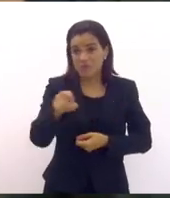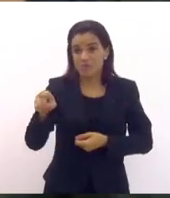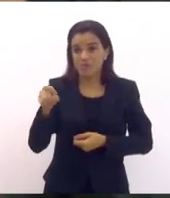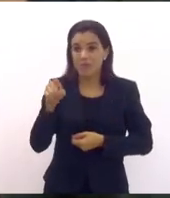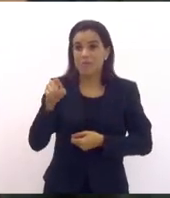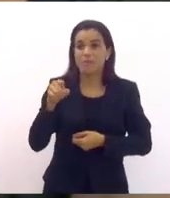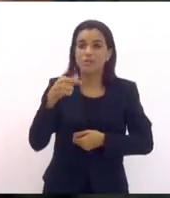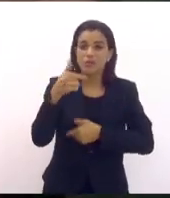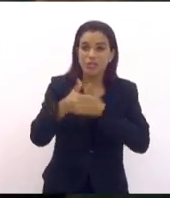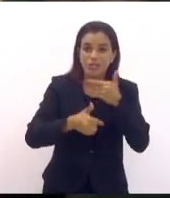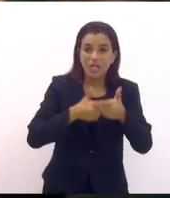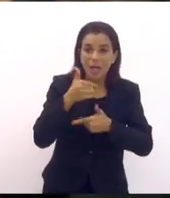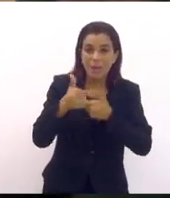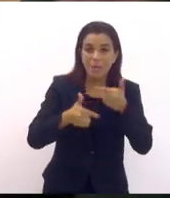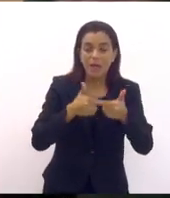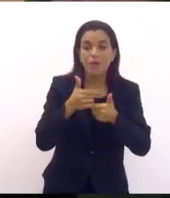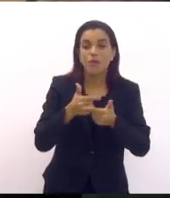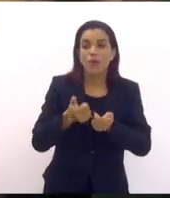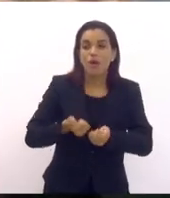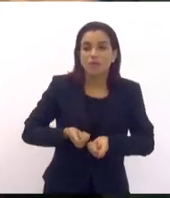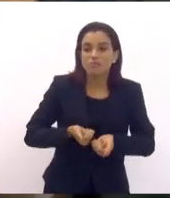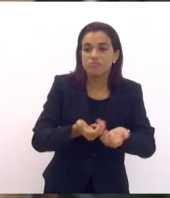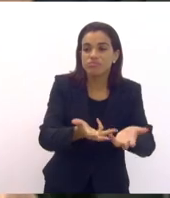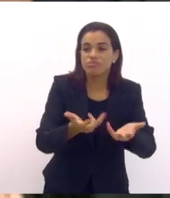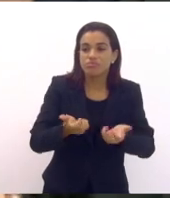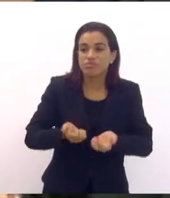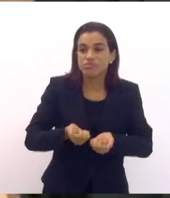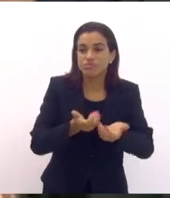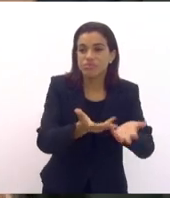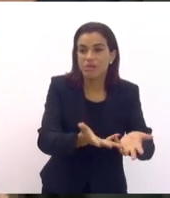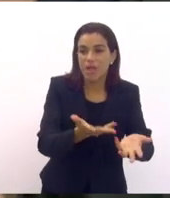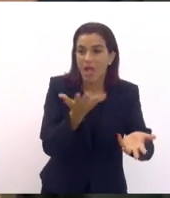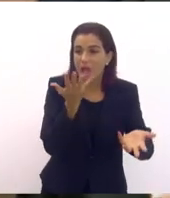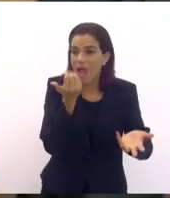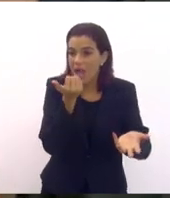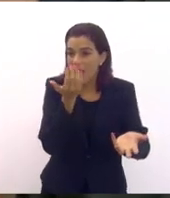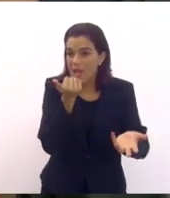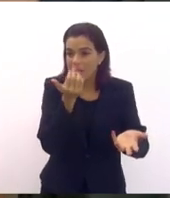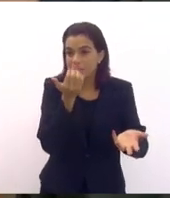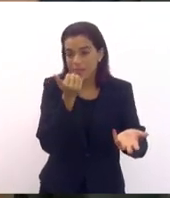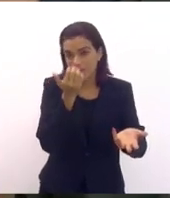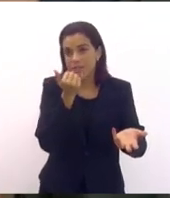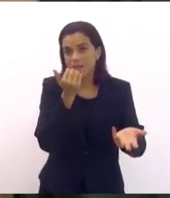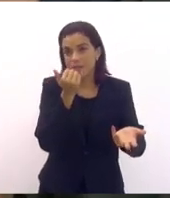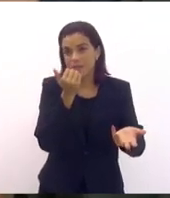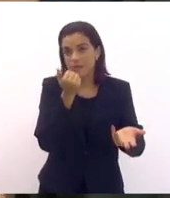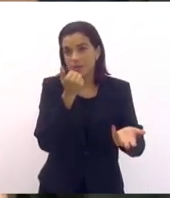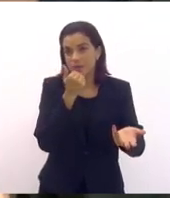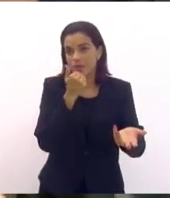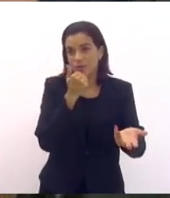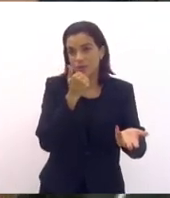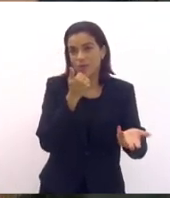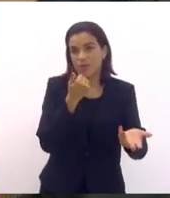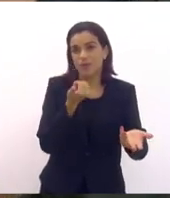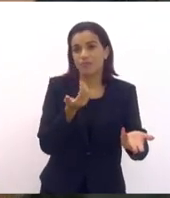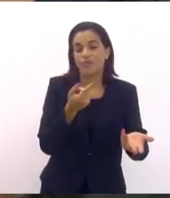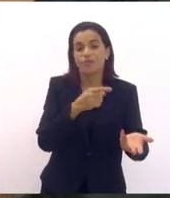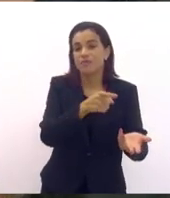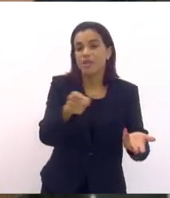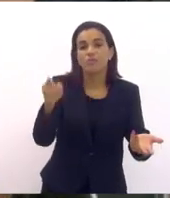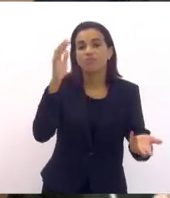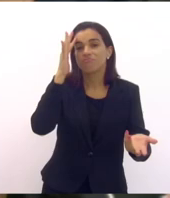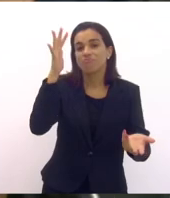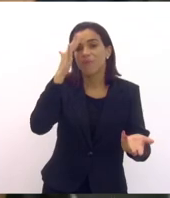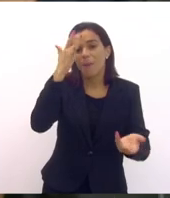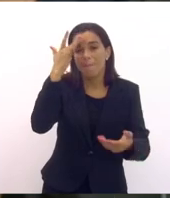eu trabalho com a distribuição de de alimentos de refeição vocês não imaginam porque hav uma